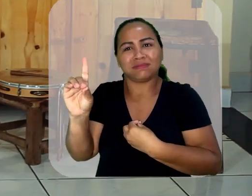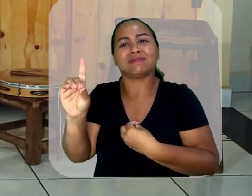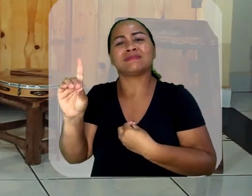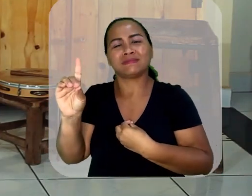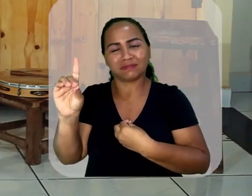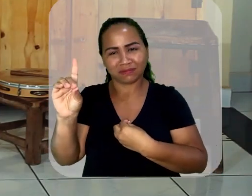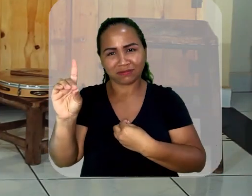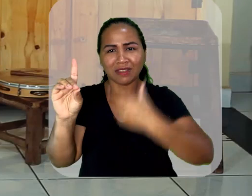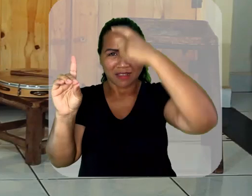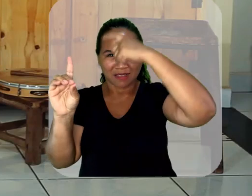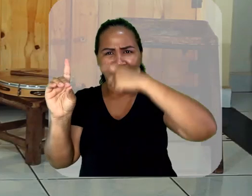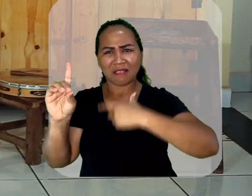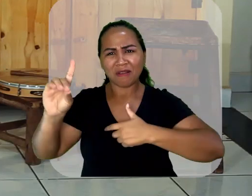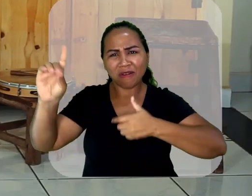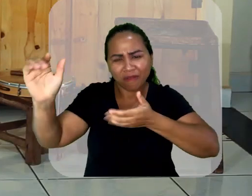permitir,